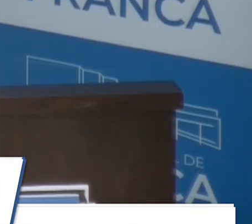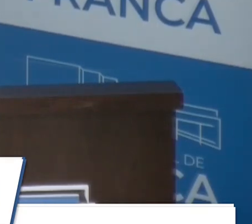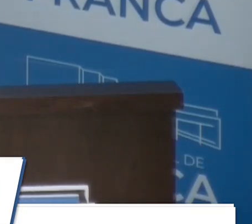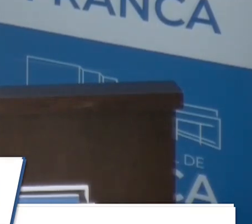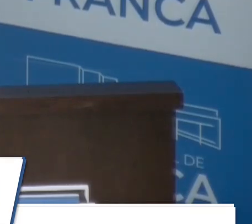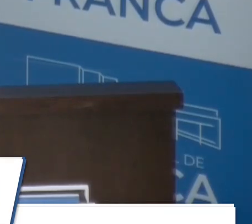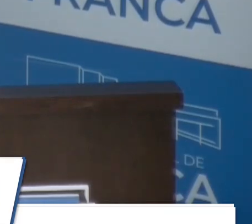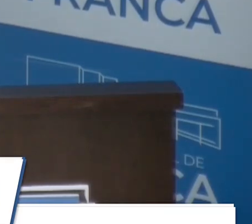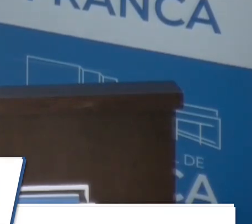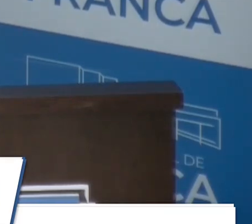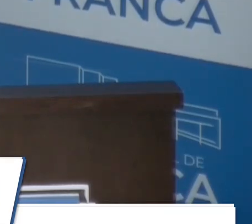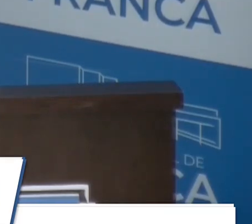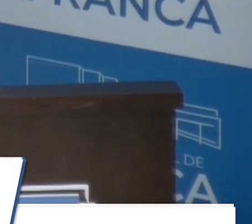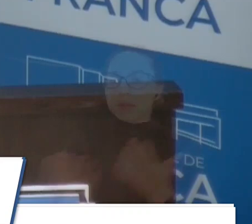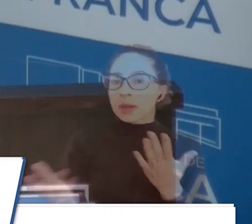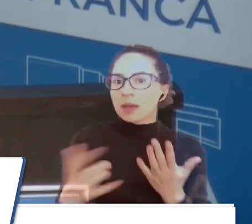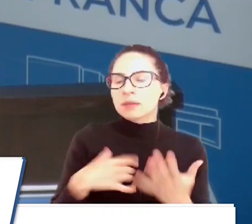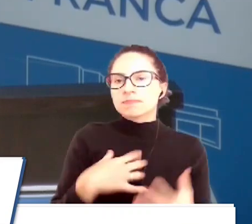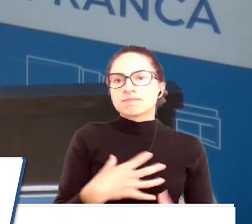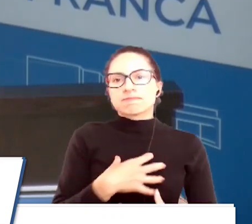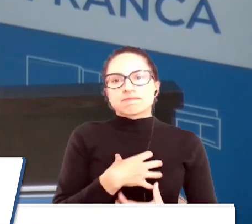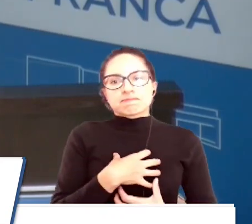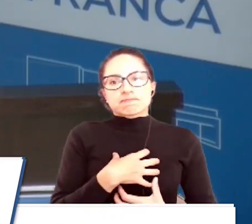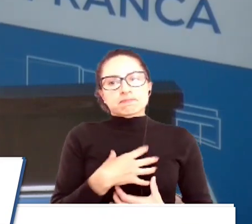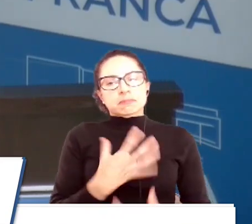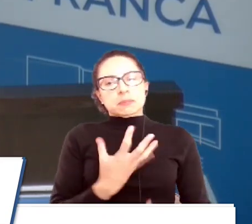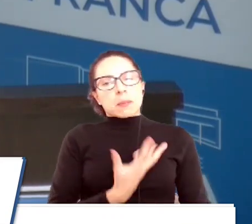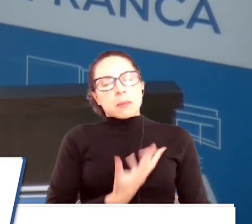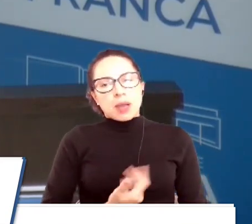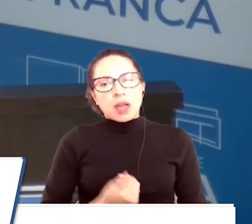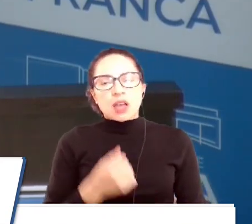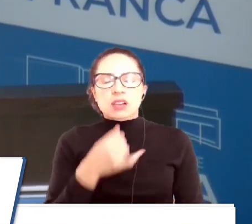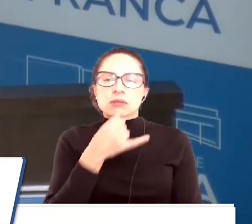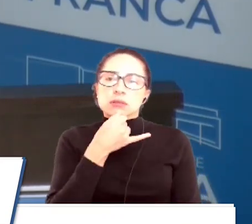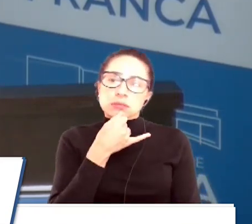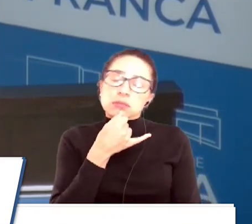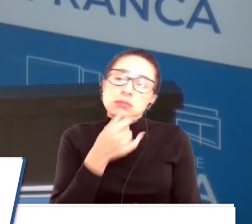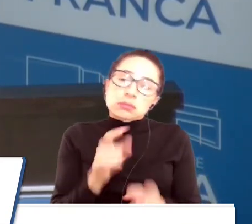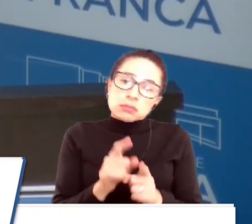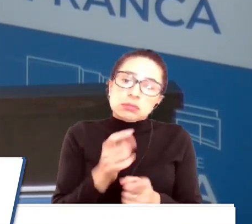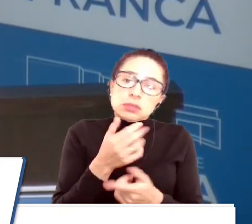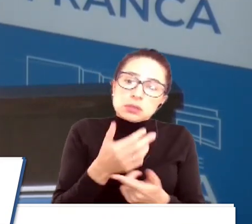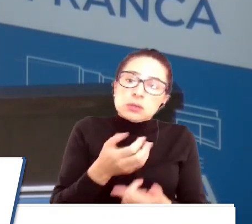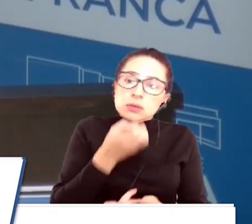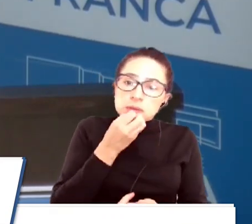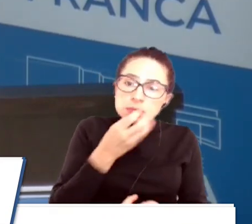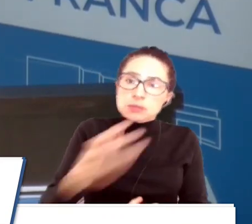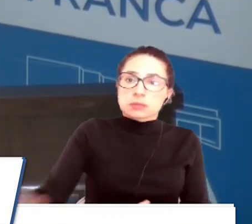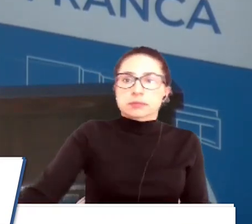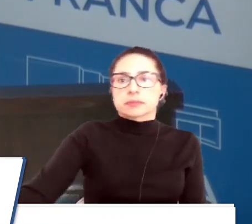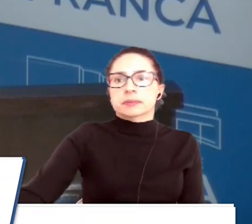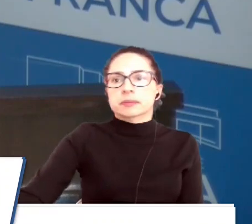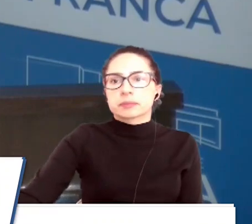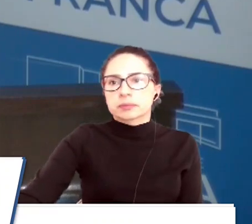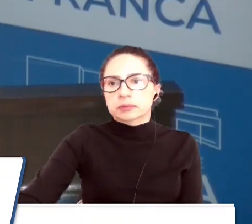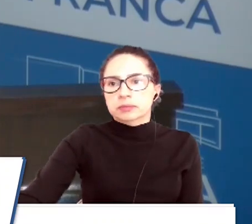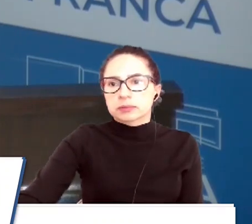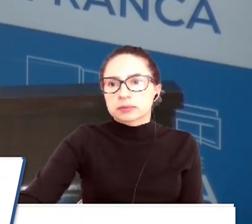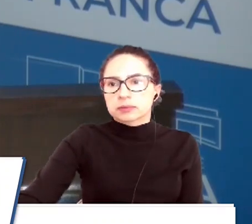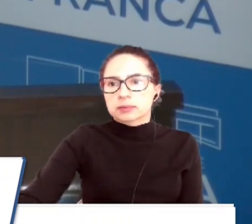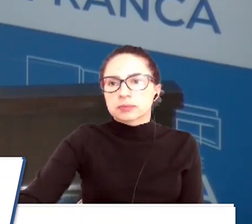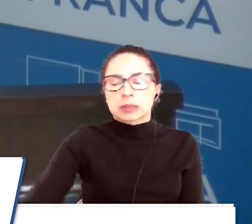feridas, mágoa, tristezas e coisas boas também. Mas para